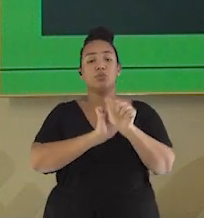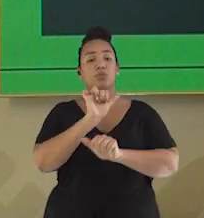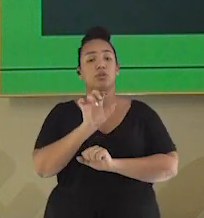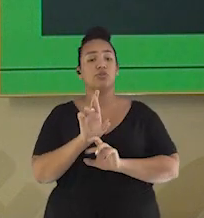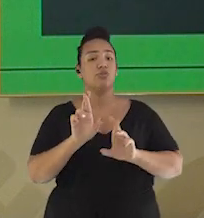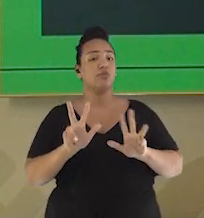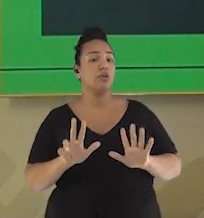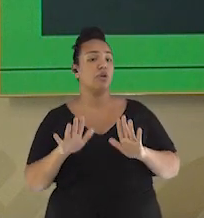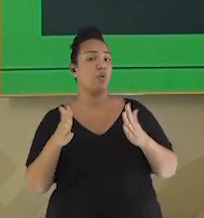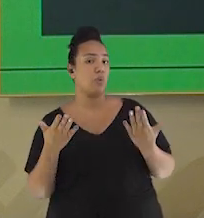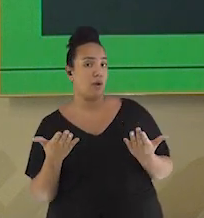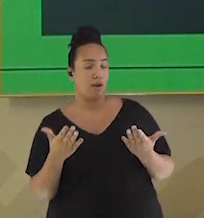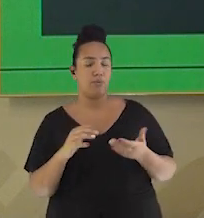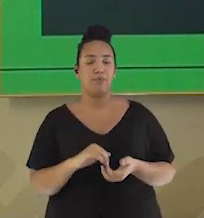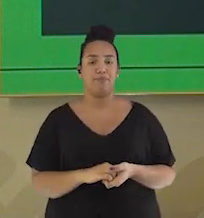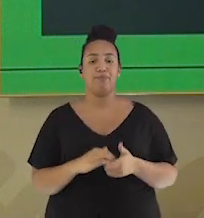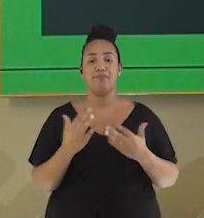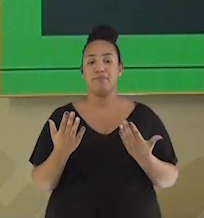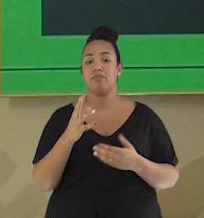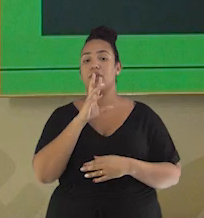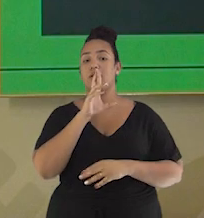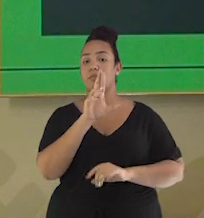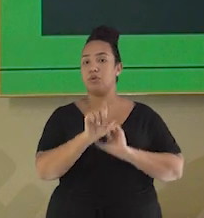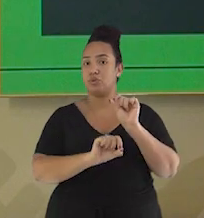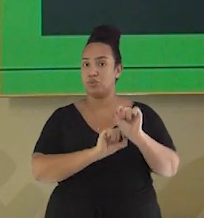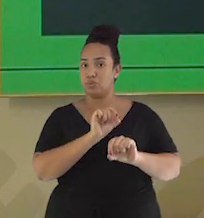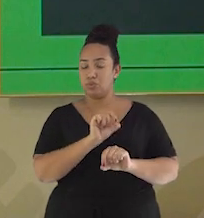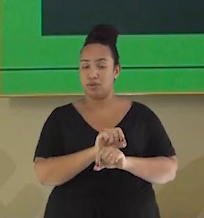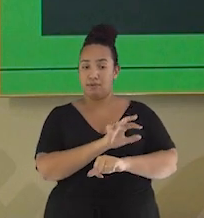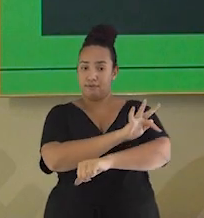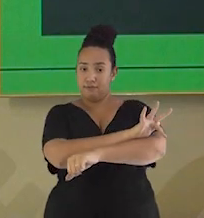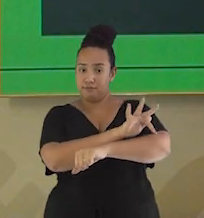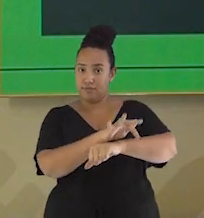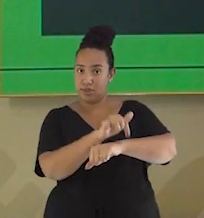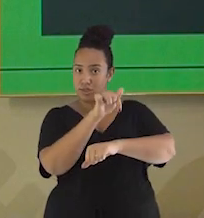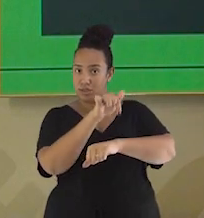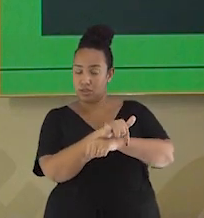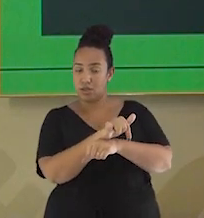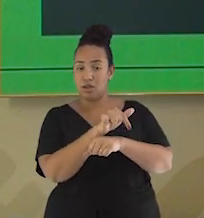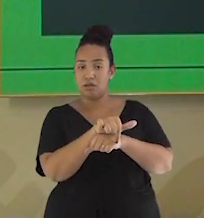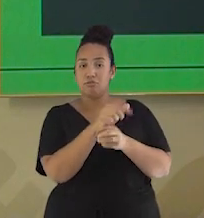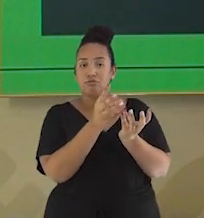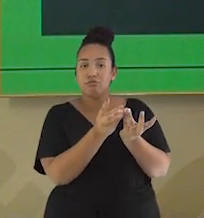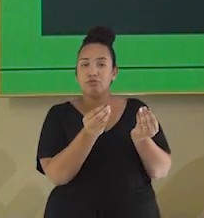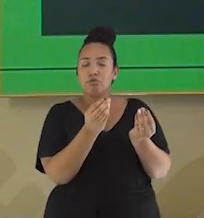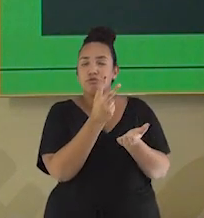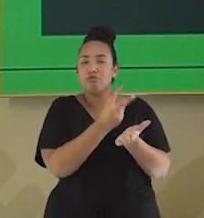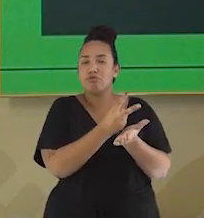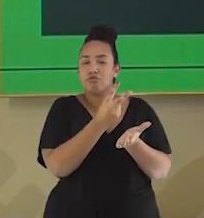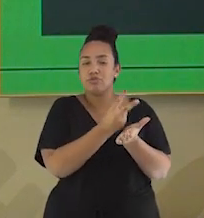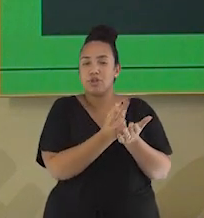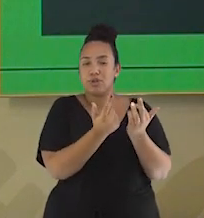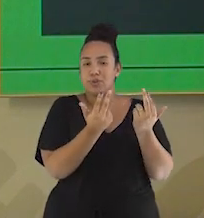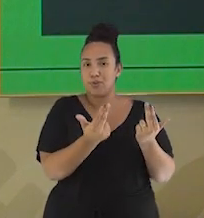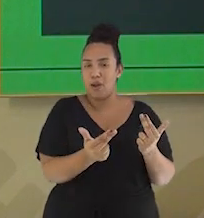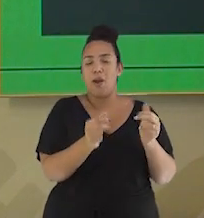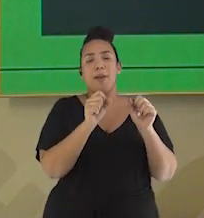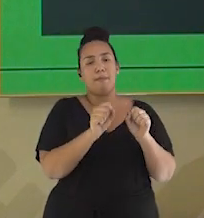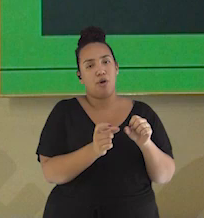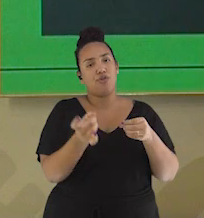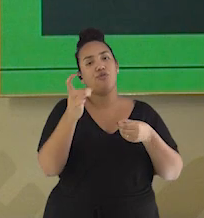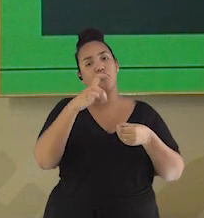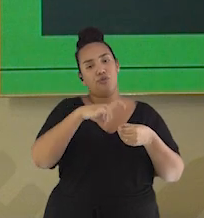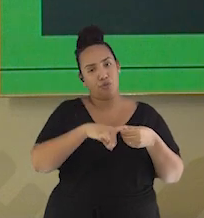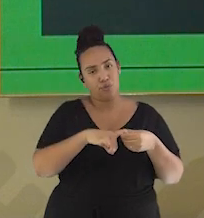resposta: transformações físicas preservam a composição da substância, sendo